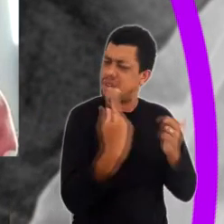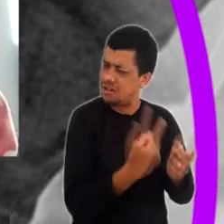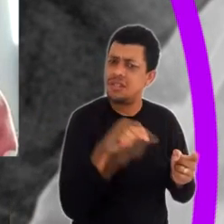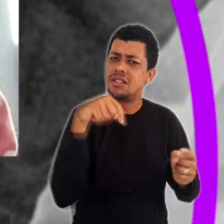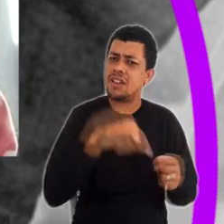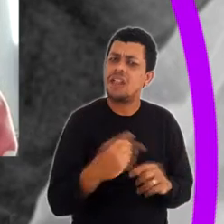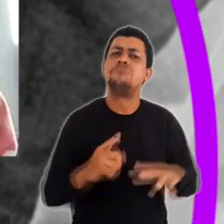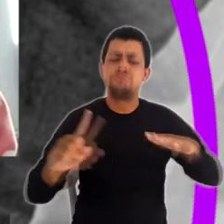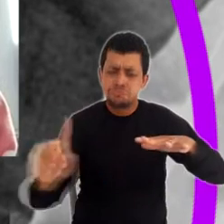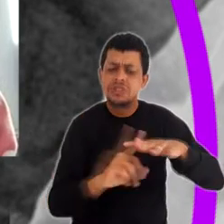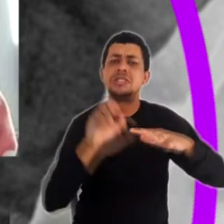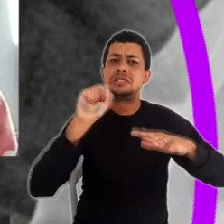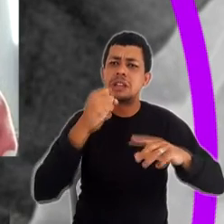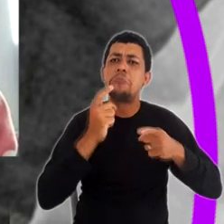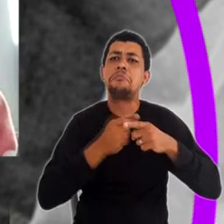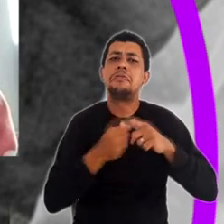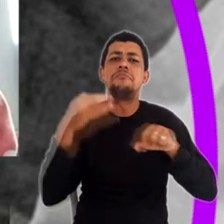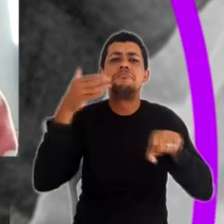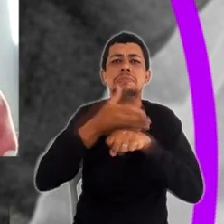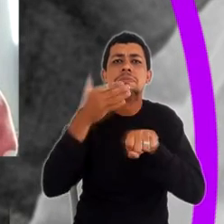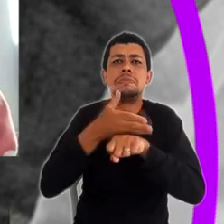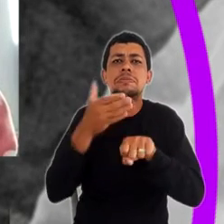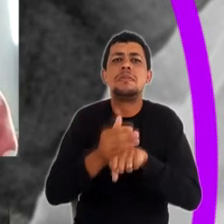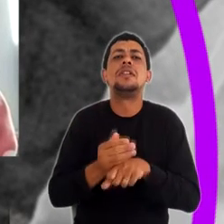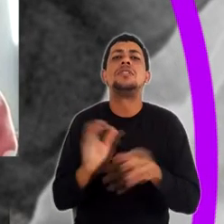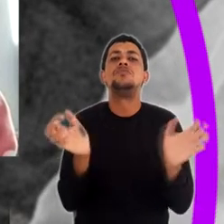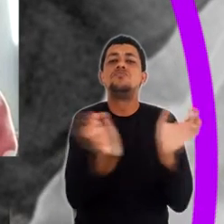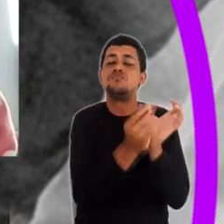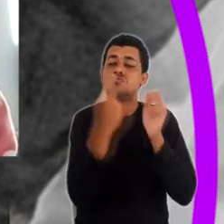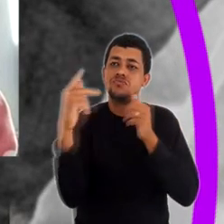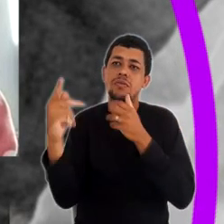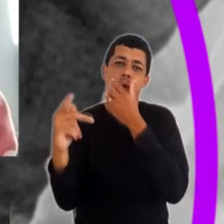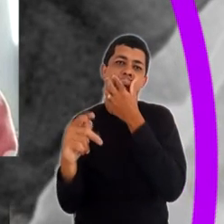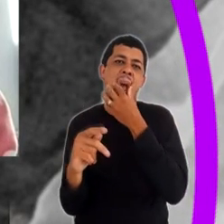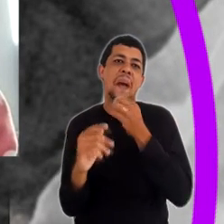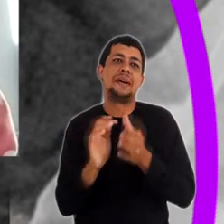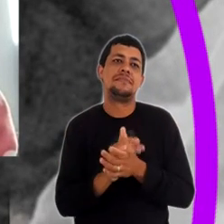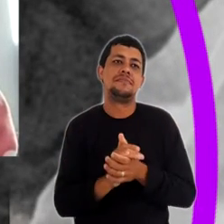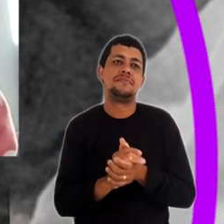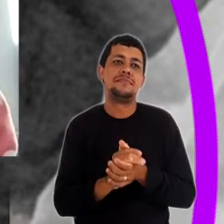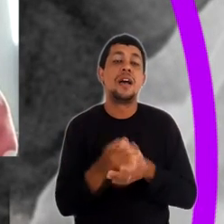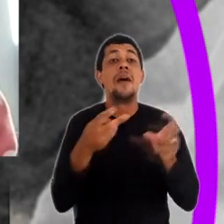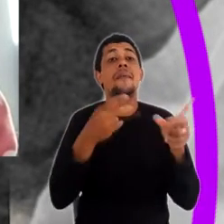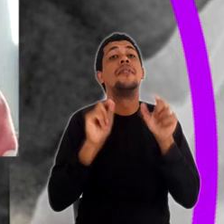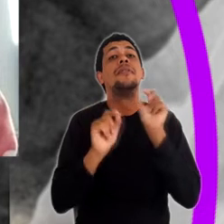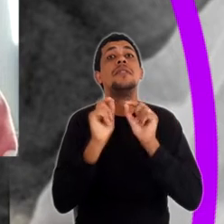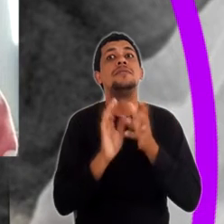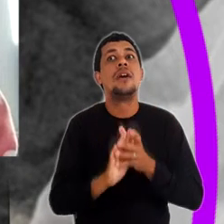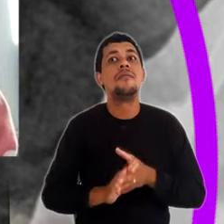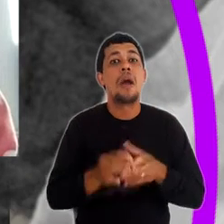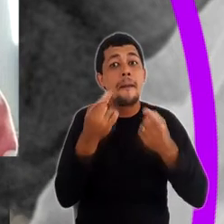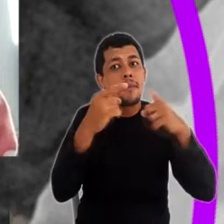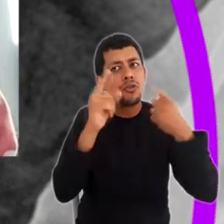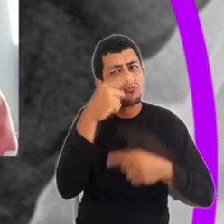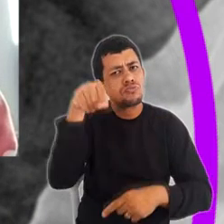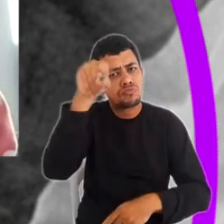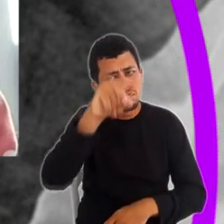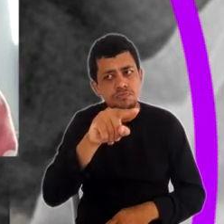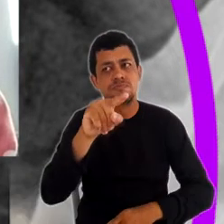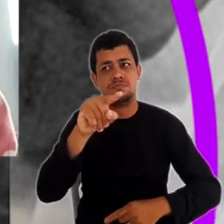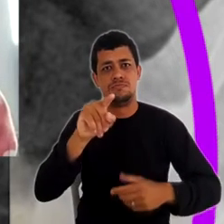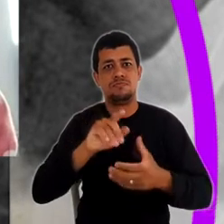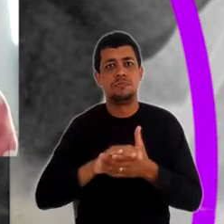ela faz parte da Histeria Feminina, ela vai estar aqui. Aí, moças, eu percebi que a música de vocês,